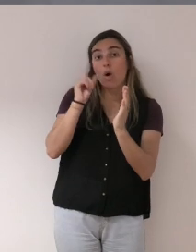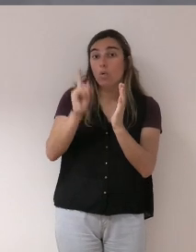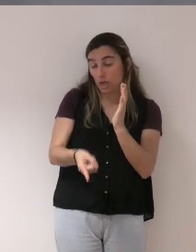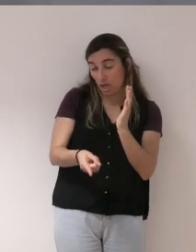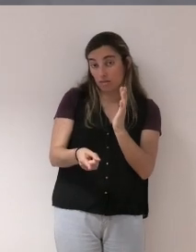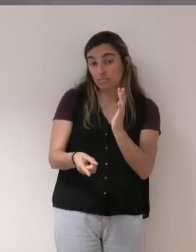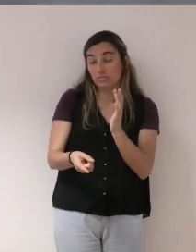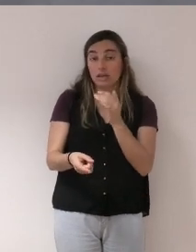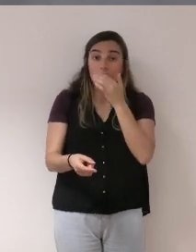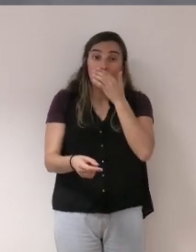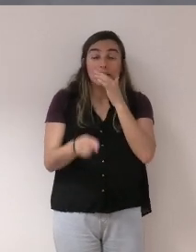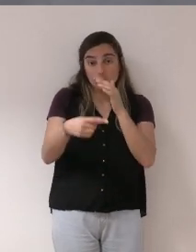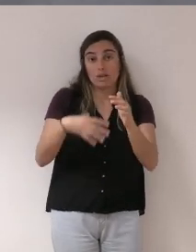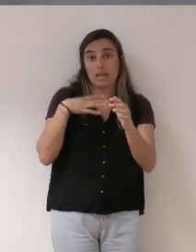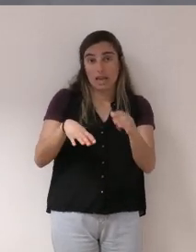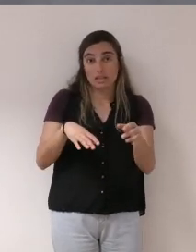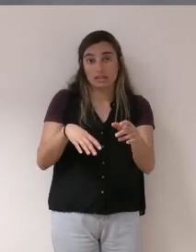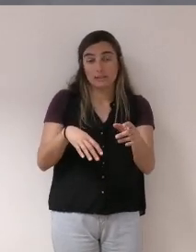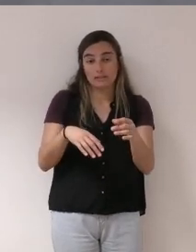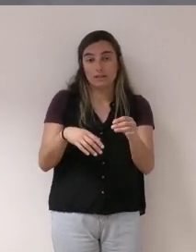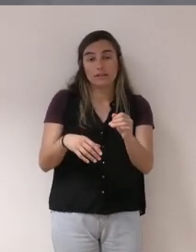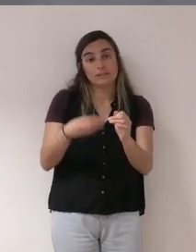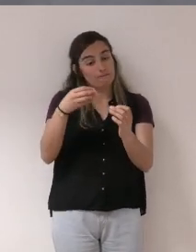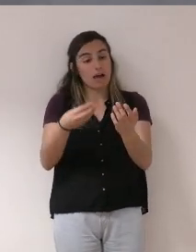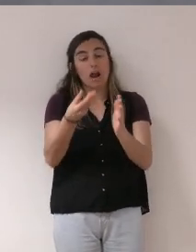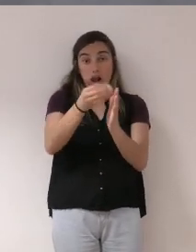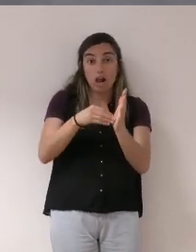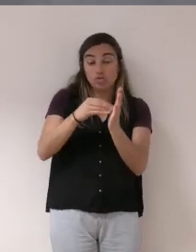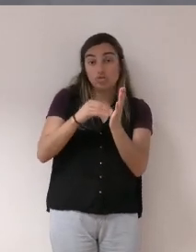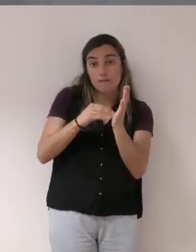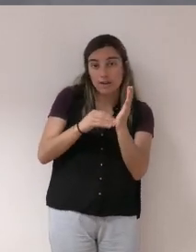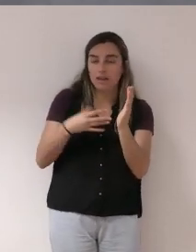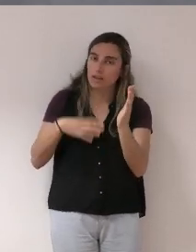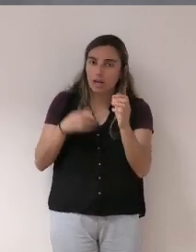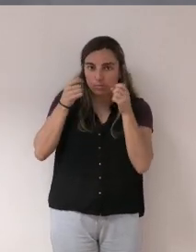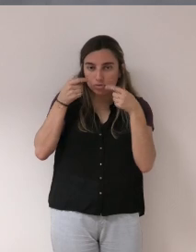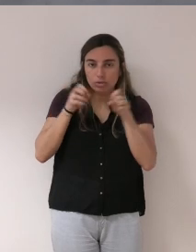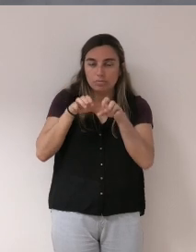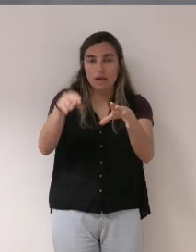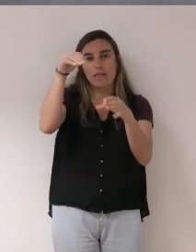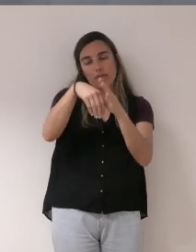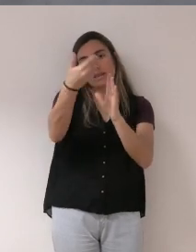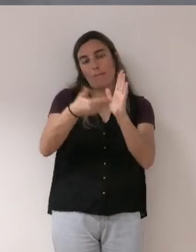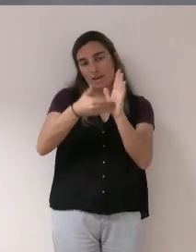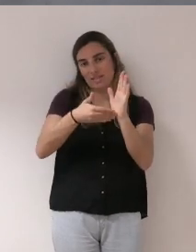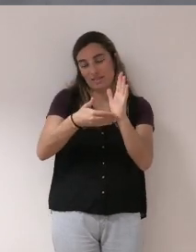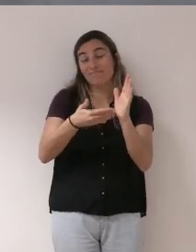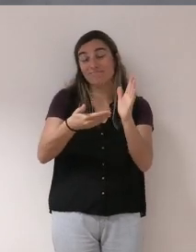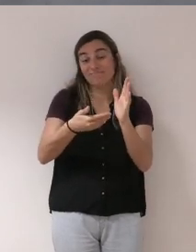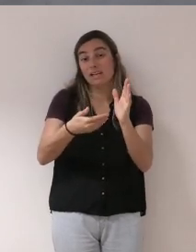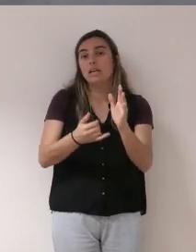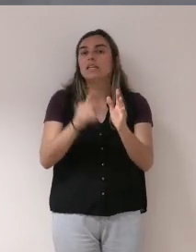habita e que quer vir à superfície e que se quer inscrever na página do documento